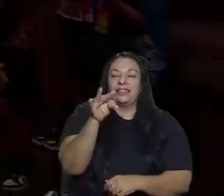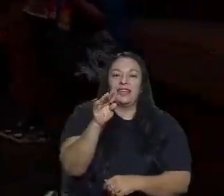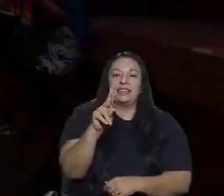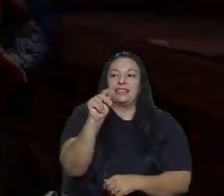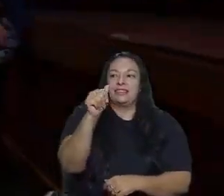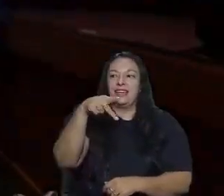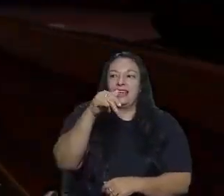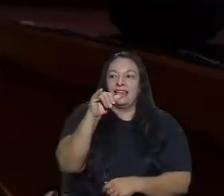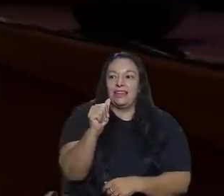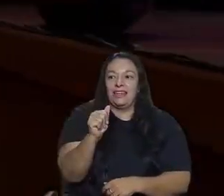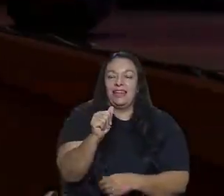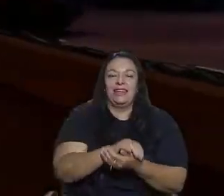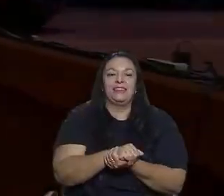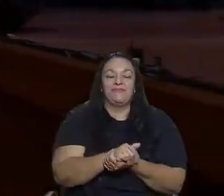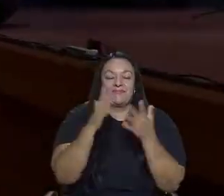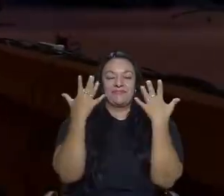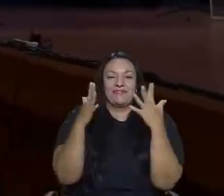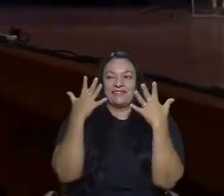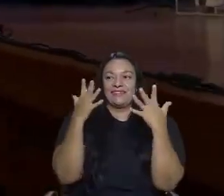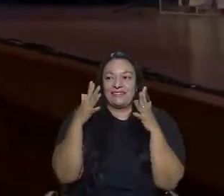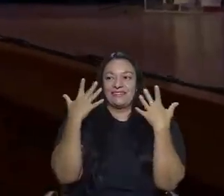Silva Marques.